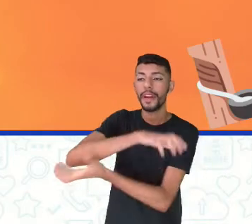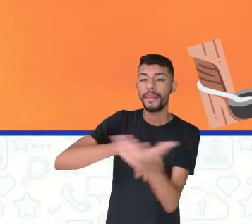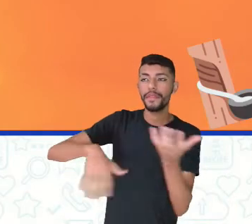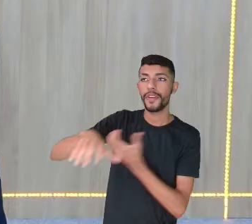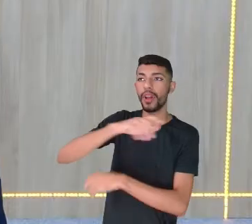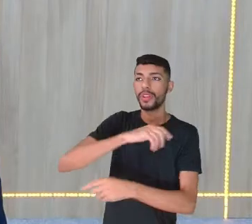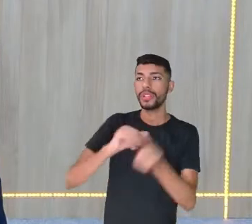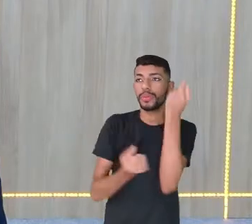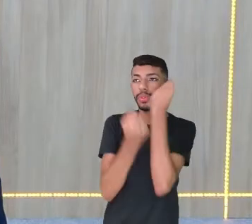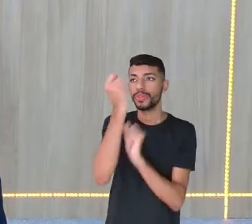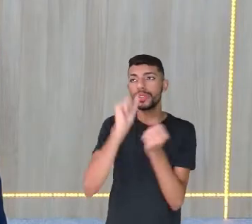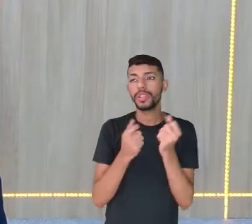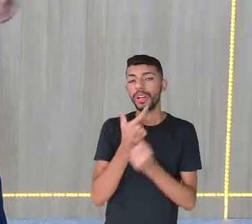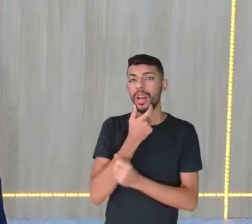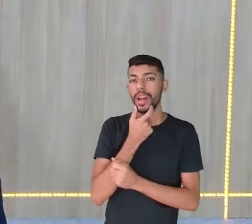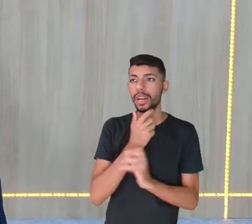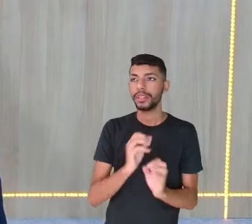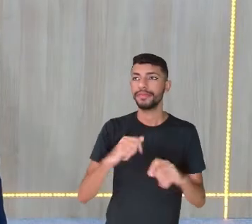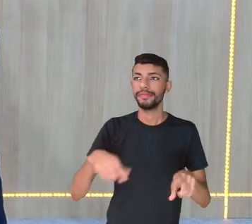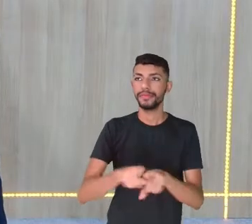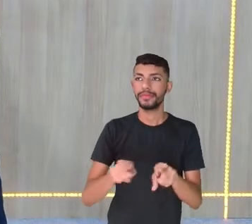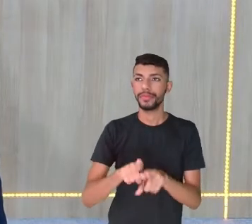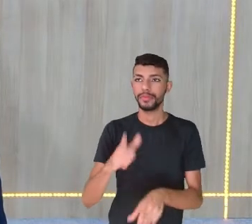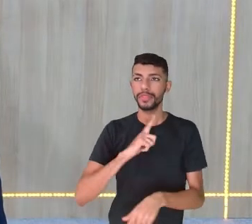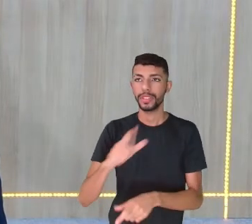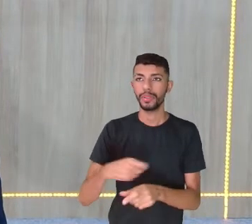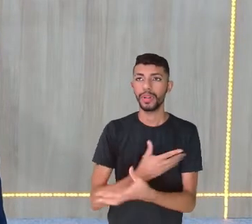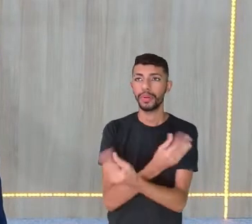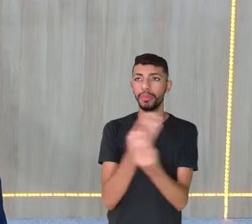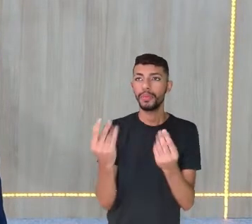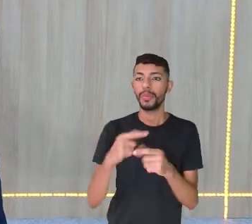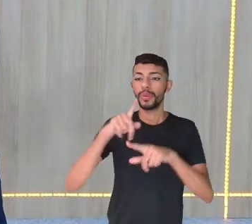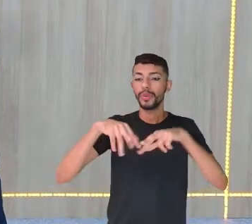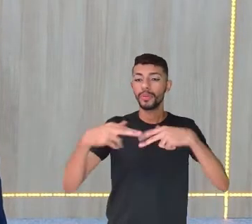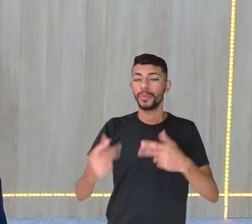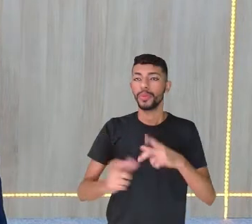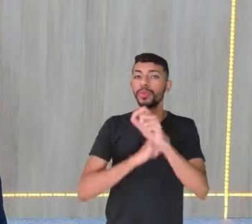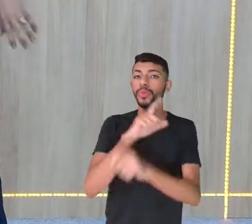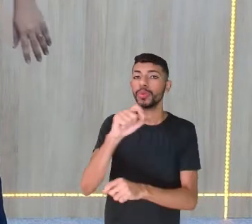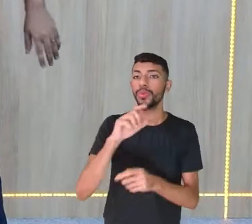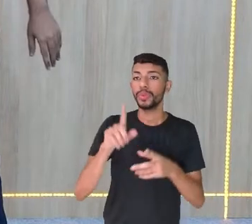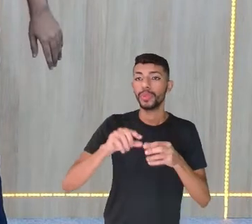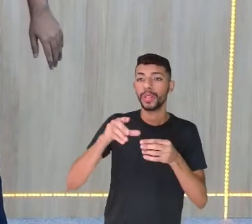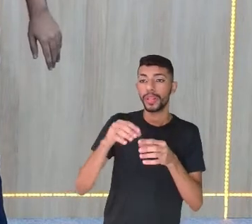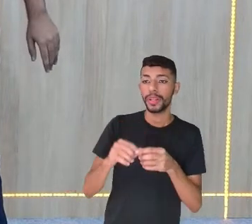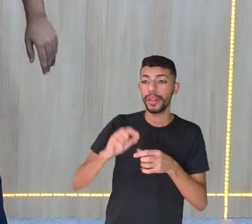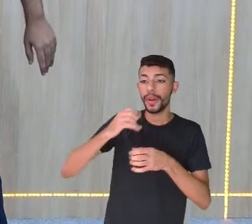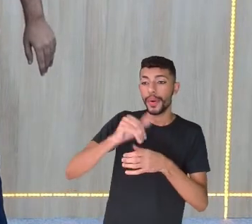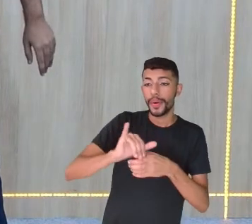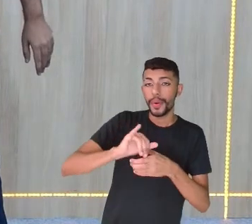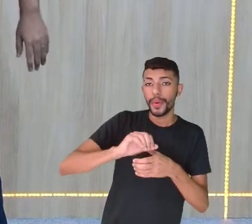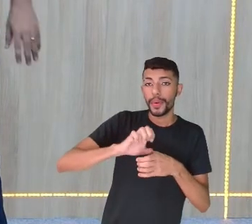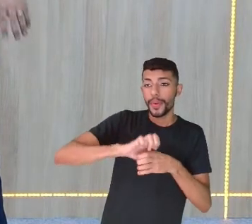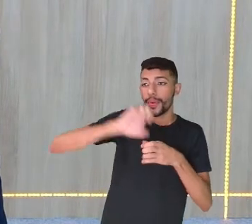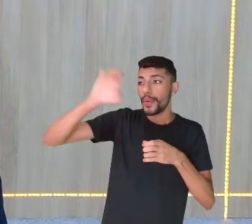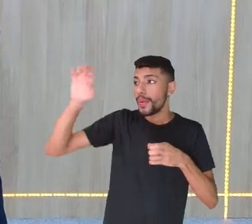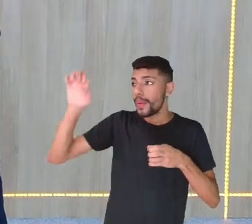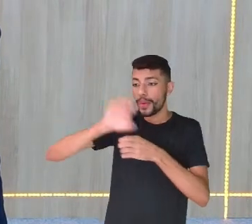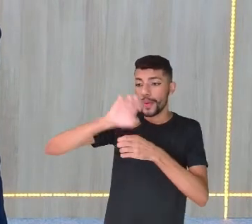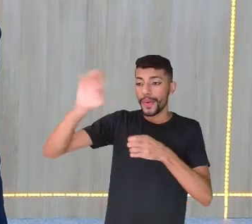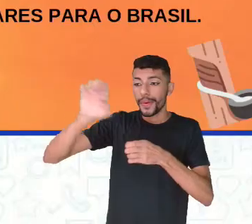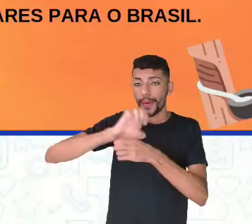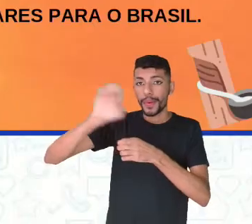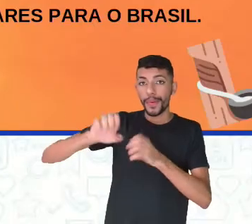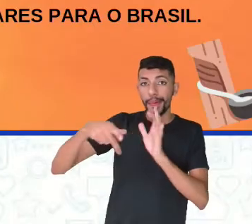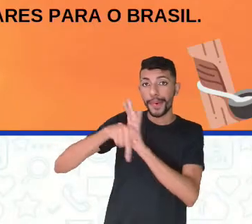E também nós temos o que? Bastante produto sendo, ó, exportado para a Europa. Aí o